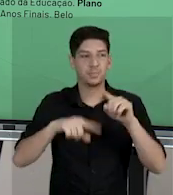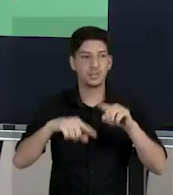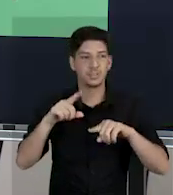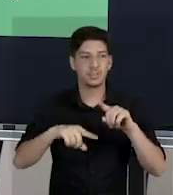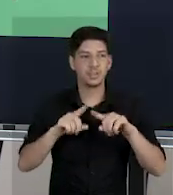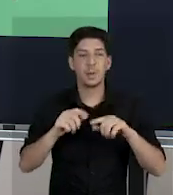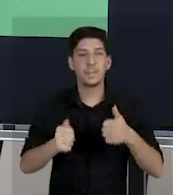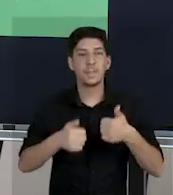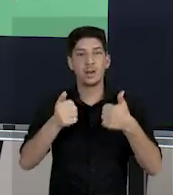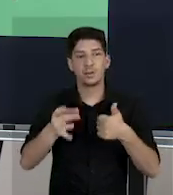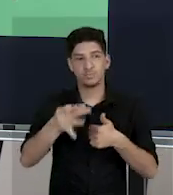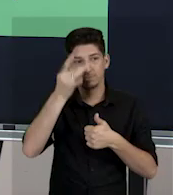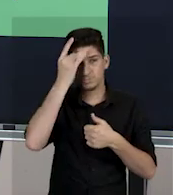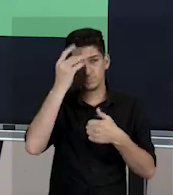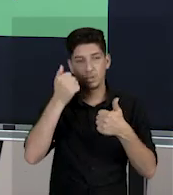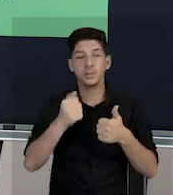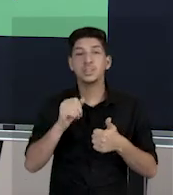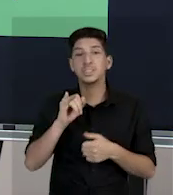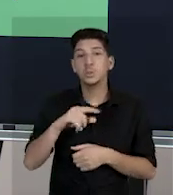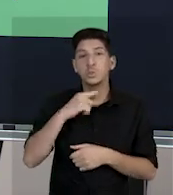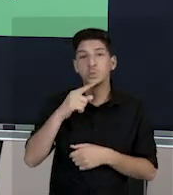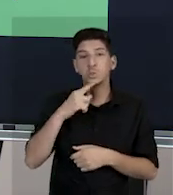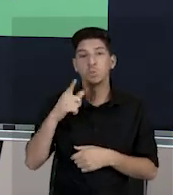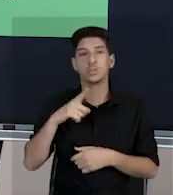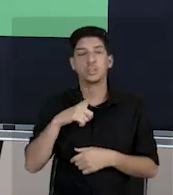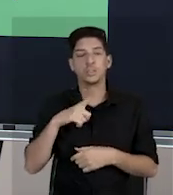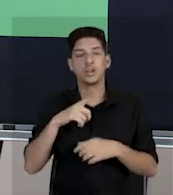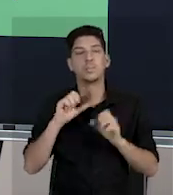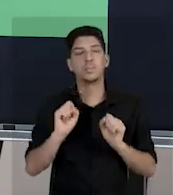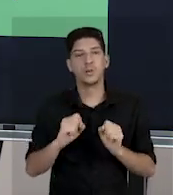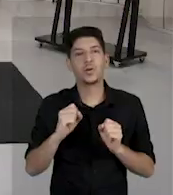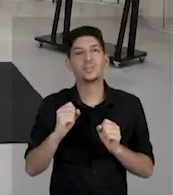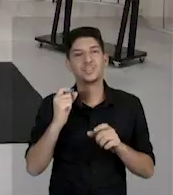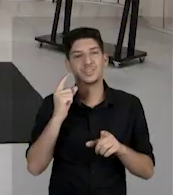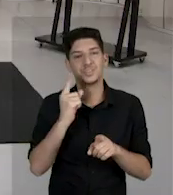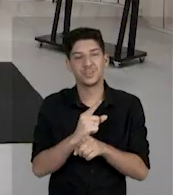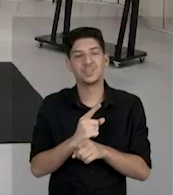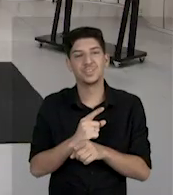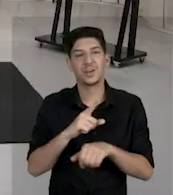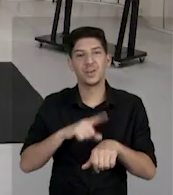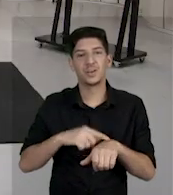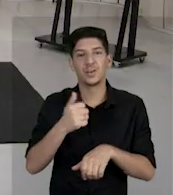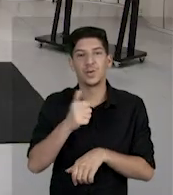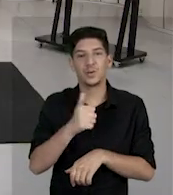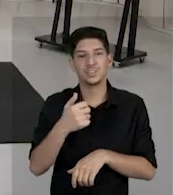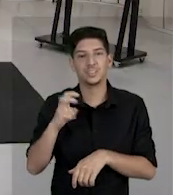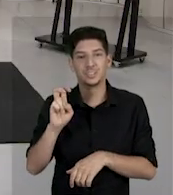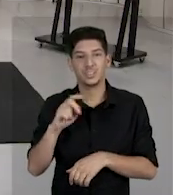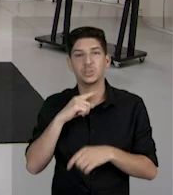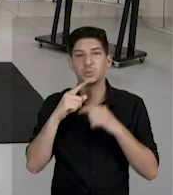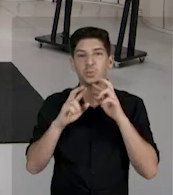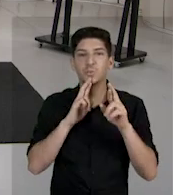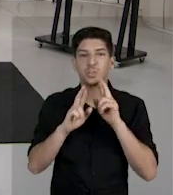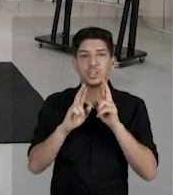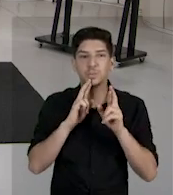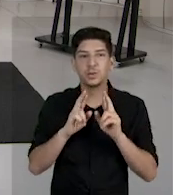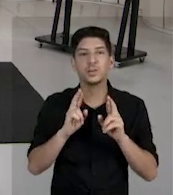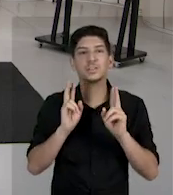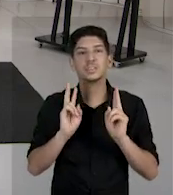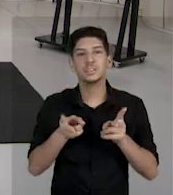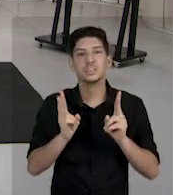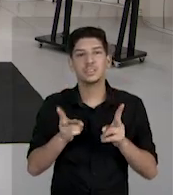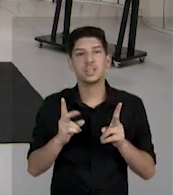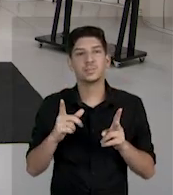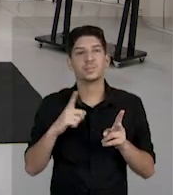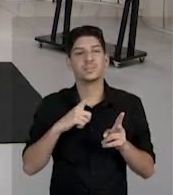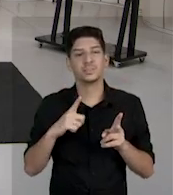melhor fixação. E se tiverem alguma dúvida, venham me encontrar às 11h15, no Tira Dúvidas. Sempre a gente